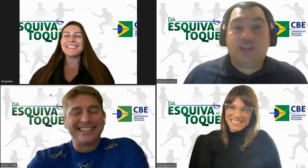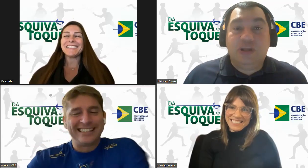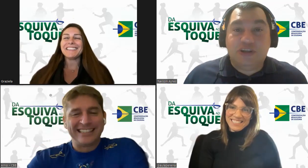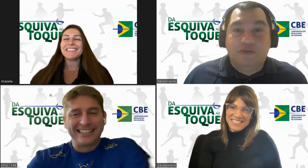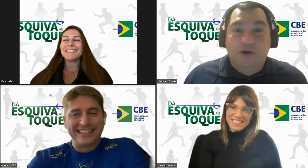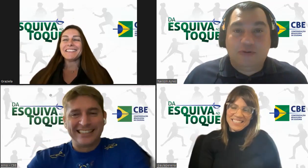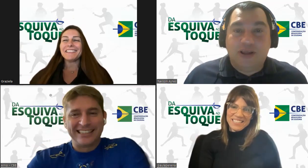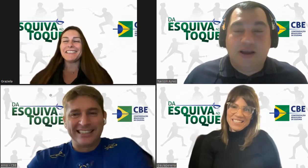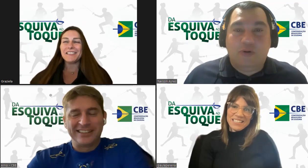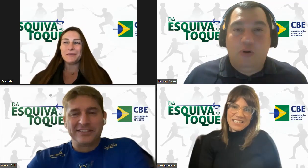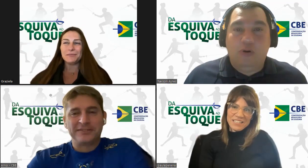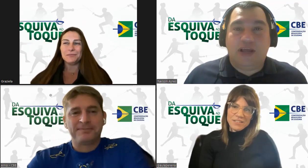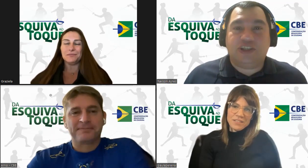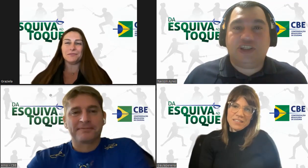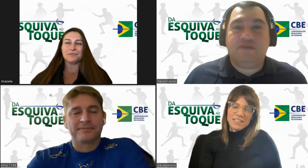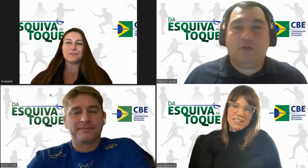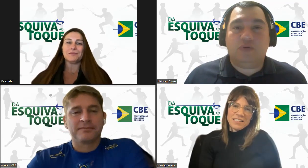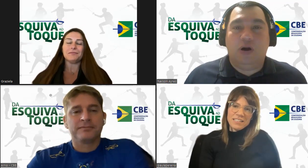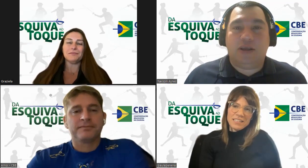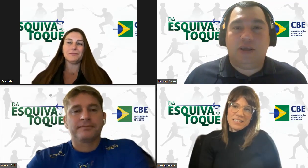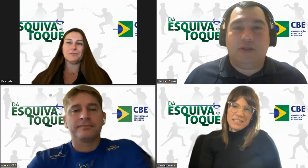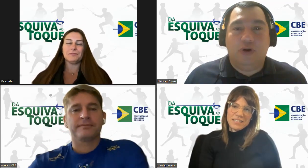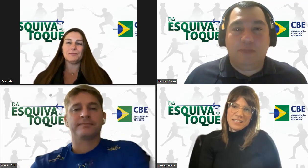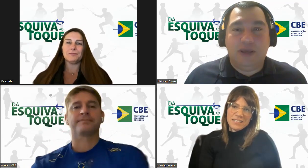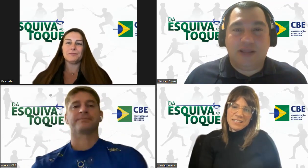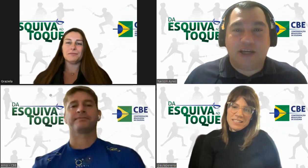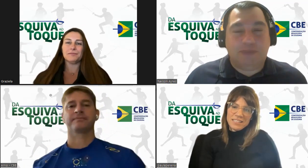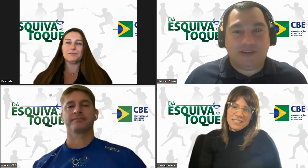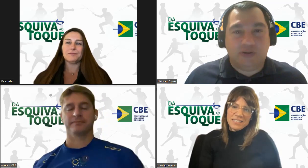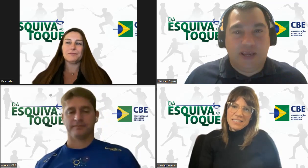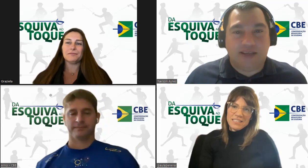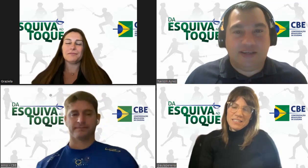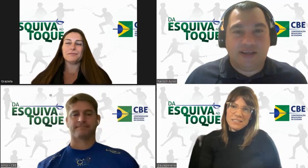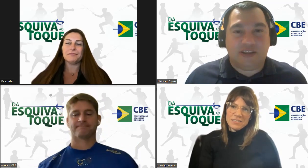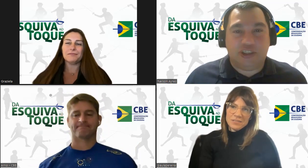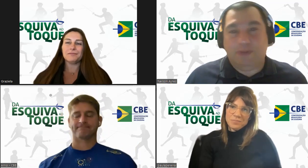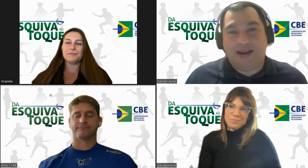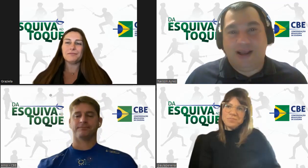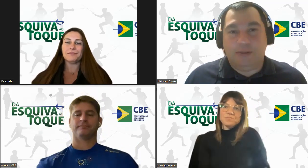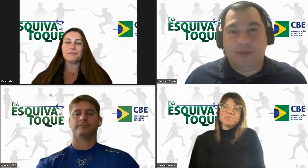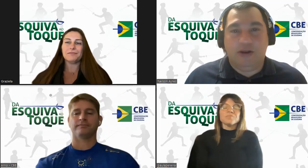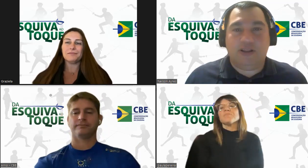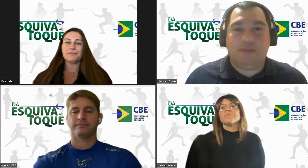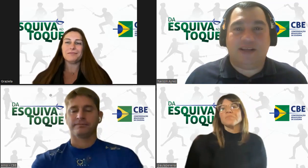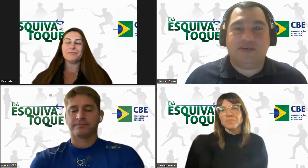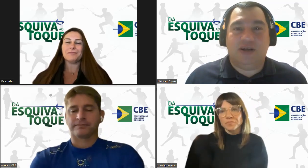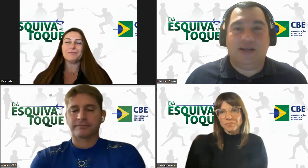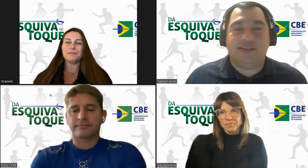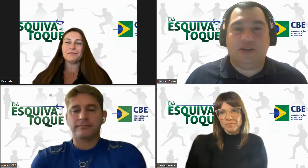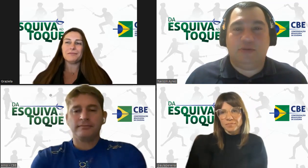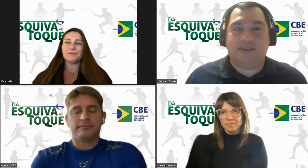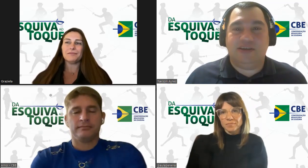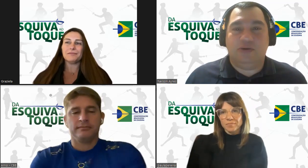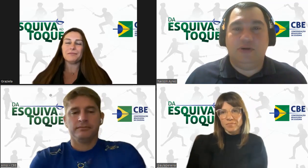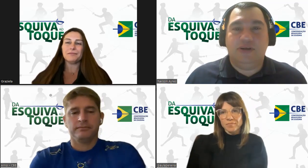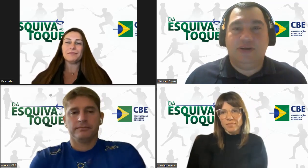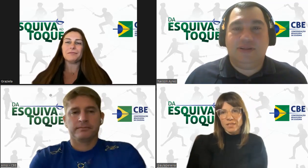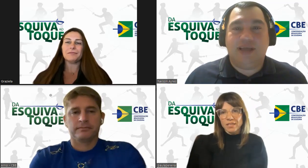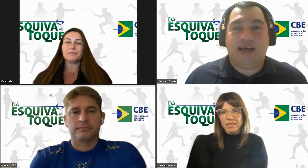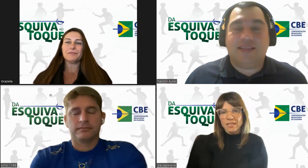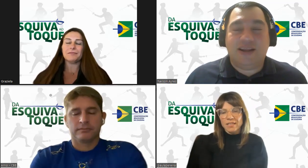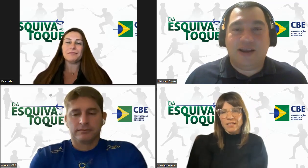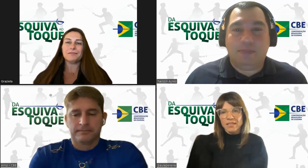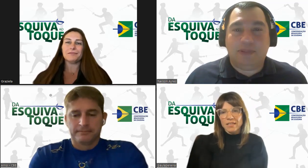estamos de volta com o da esquival toque nome da Espaço Laser disparada melhor depilação a laser do Brasil